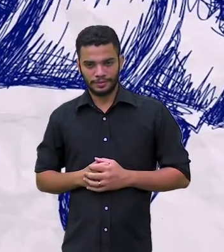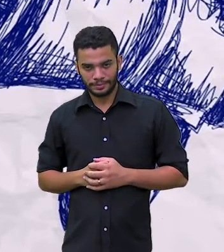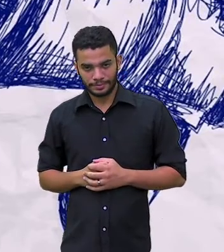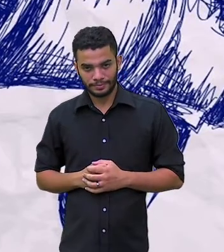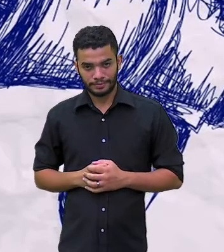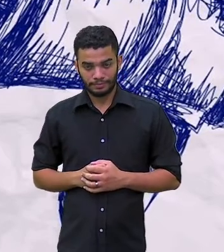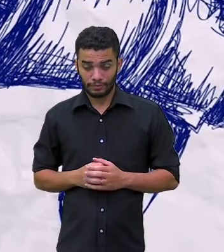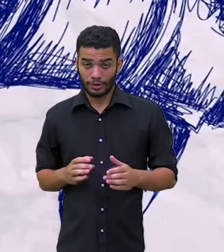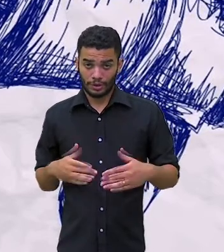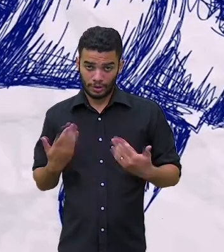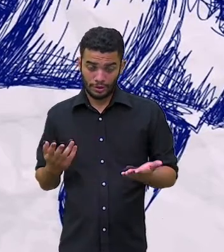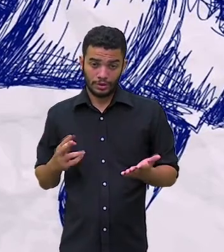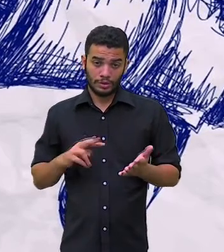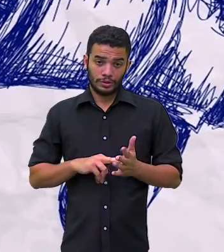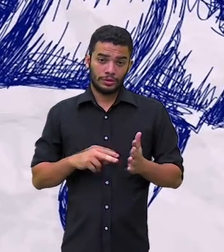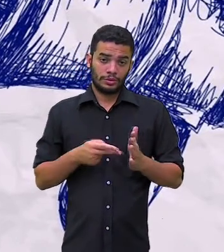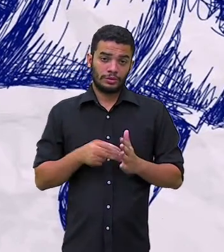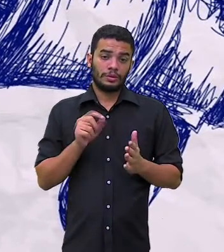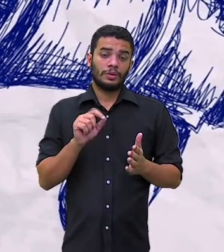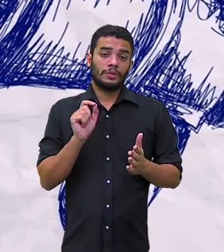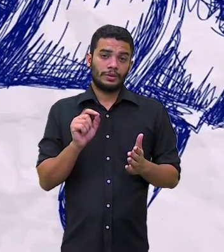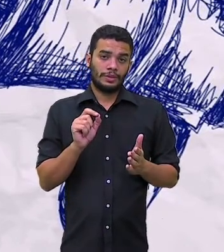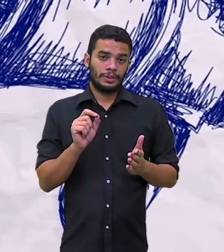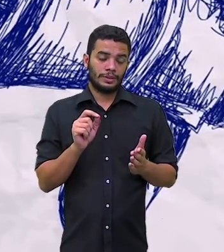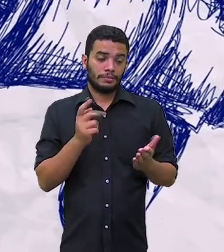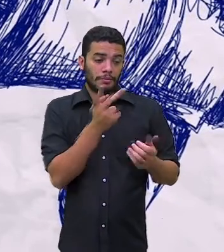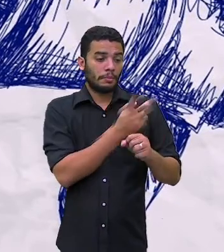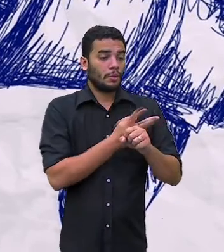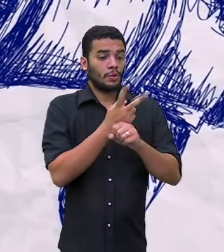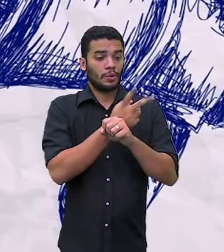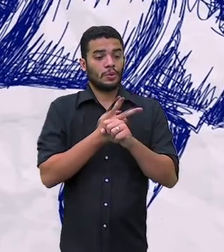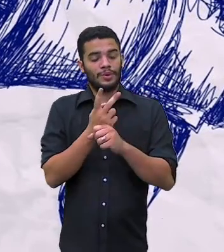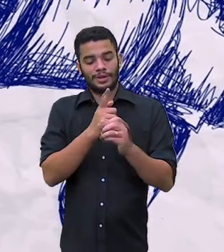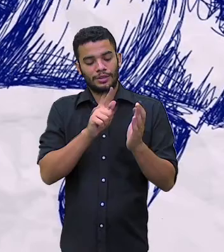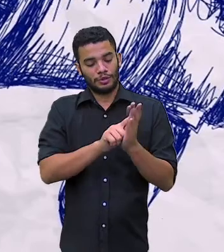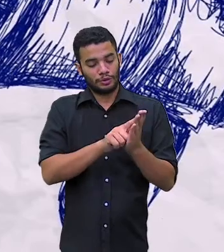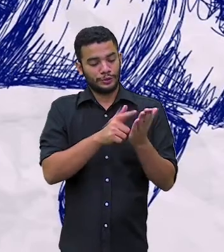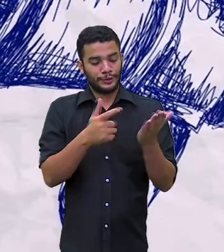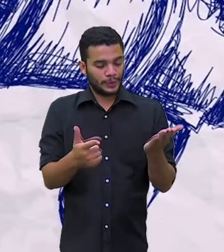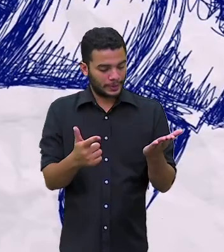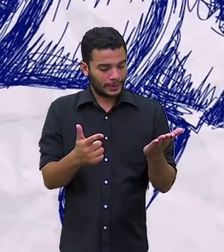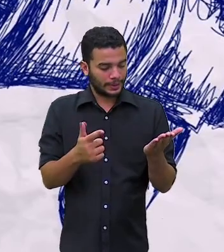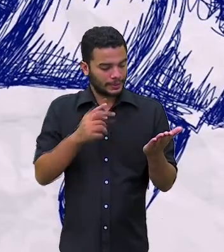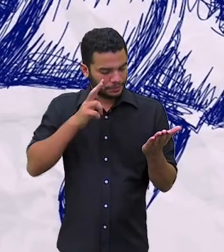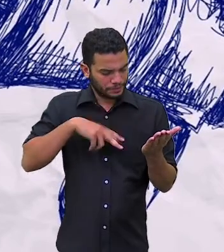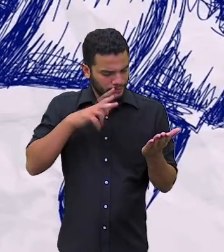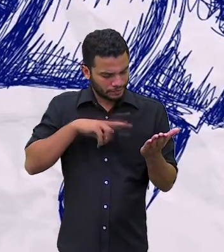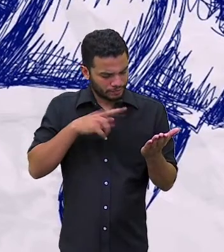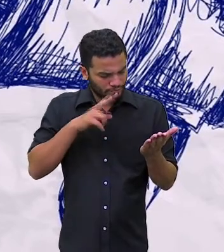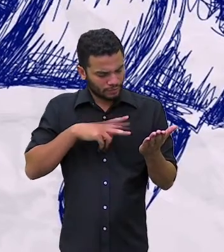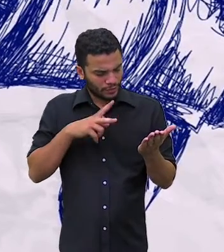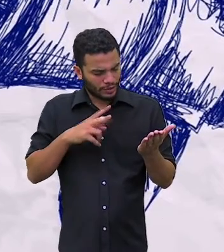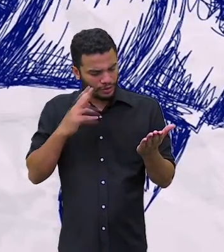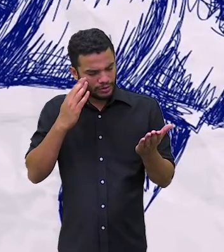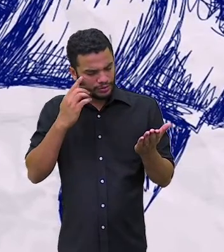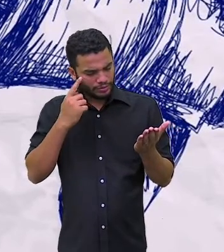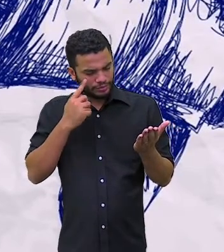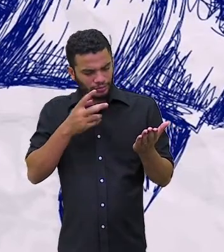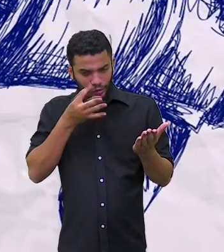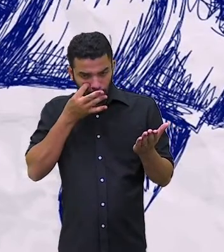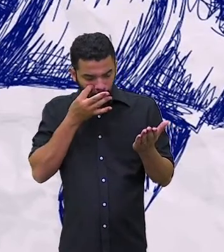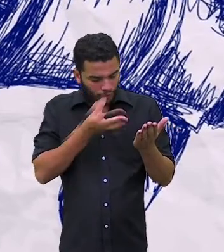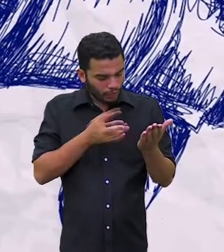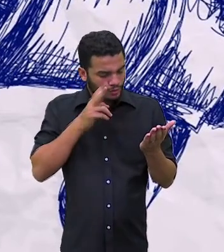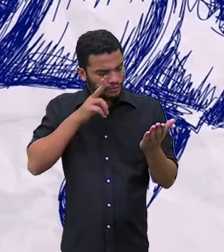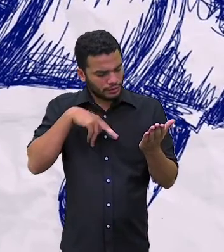isso, então, você deve encontrar eles onde? Eles estão nos jornais, nas revistas, né? Então, faça aquela leitura atenta, né? Com um olhar